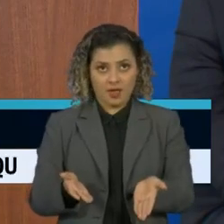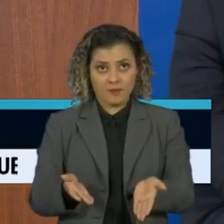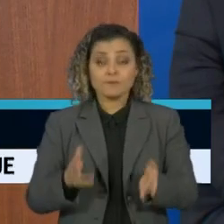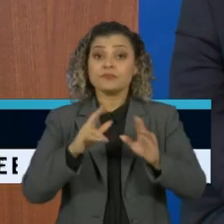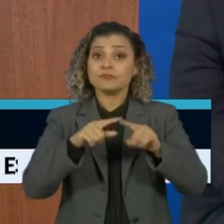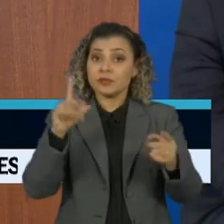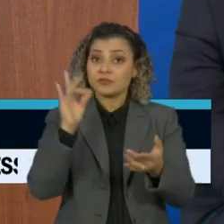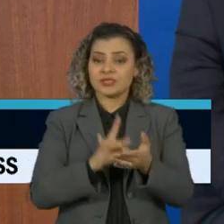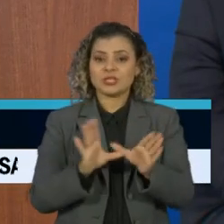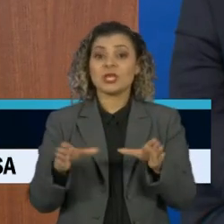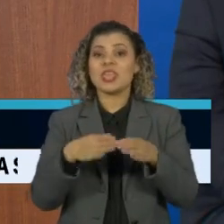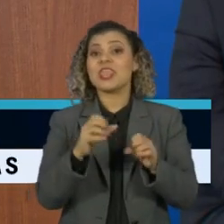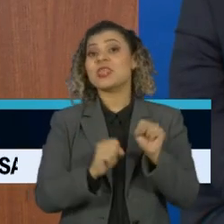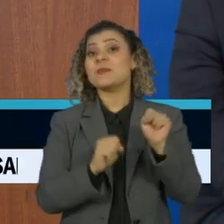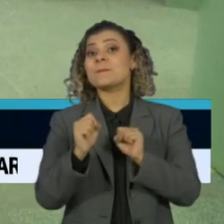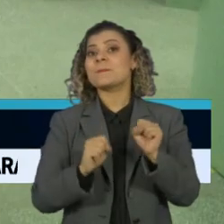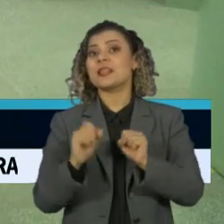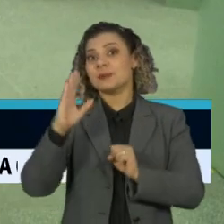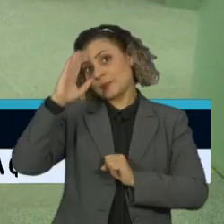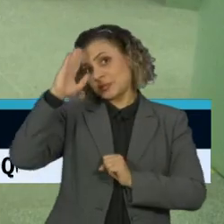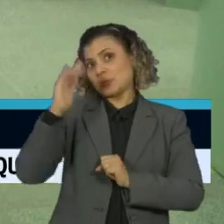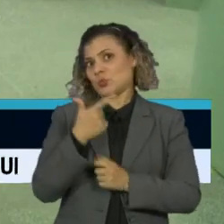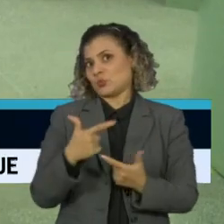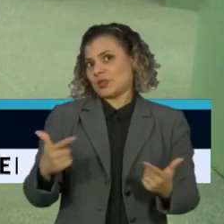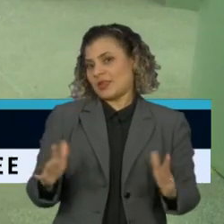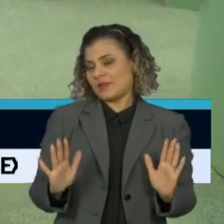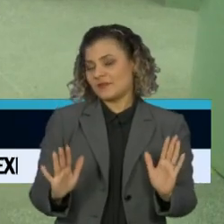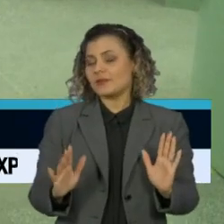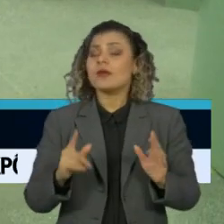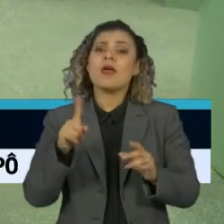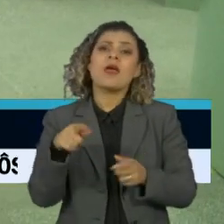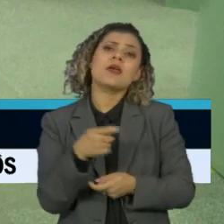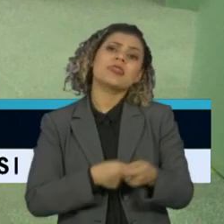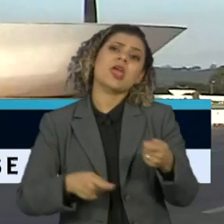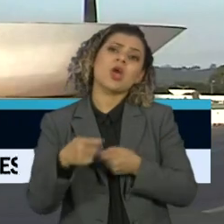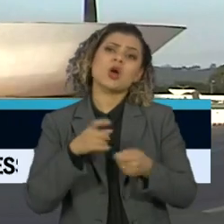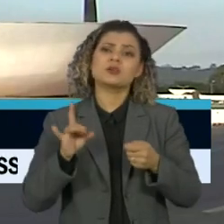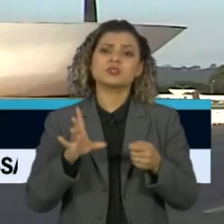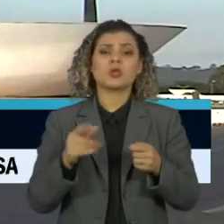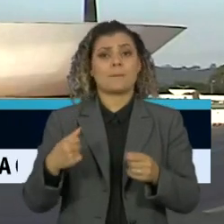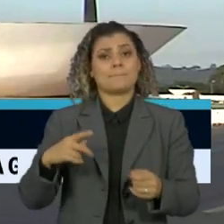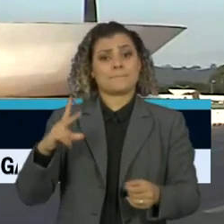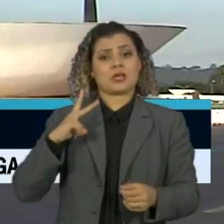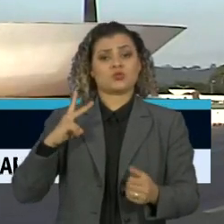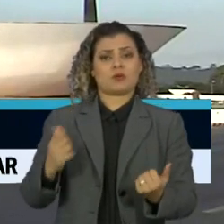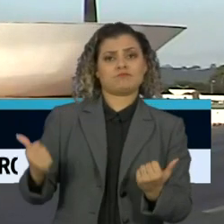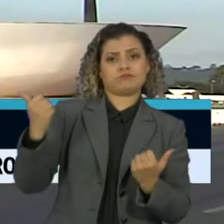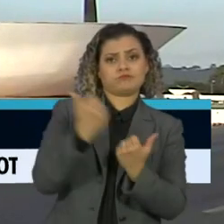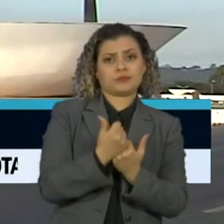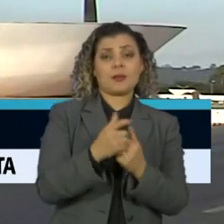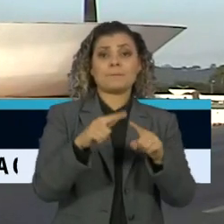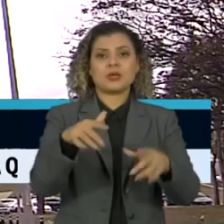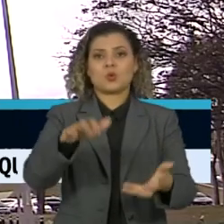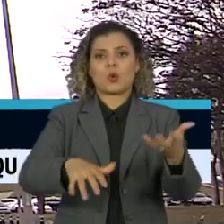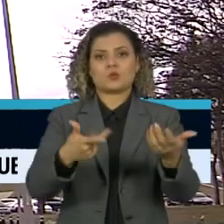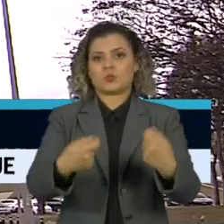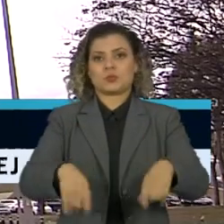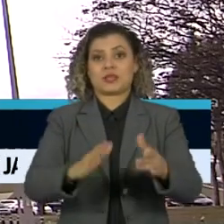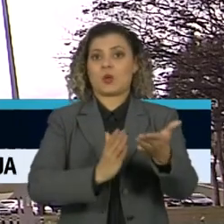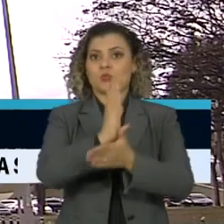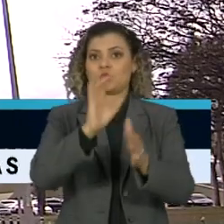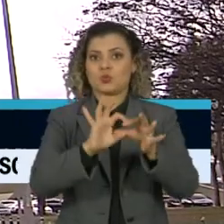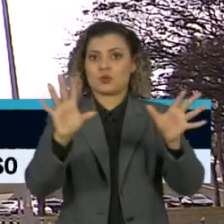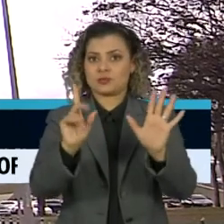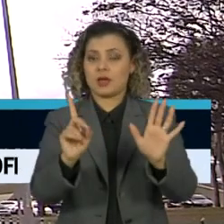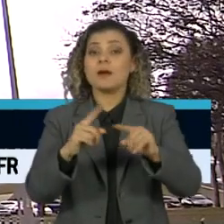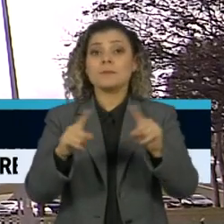das chamadas empresas-mãe. São negócios que podem ser entregues à iniciativa privada sem o aval do Congresso. Saíram das